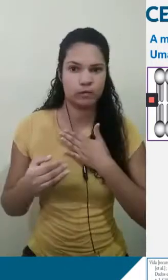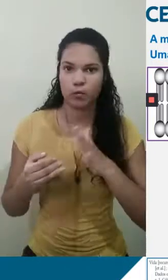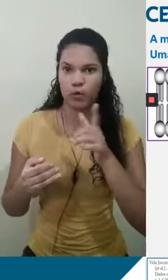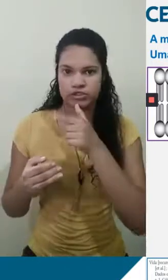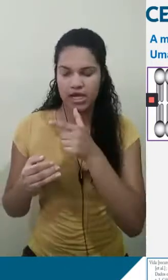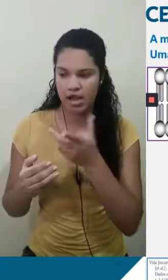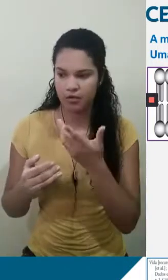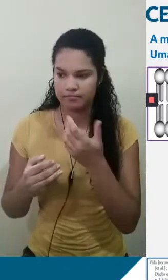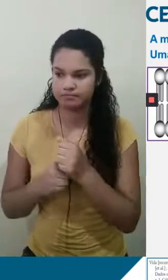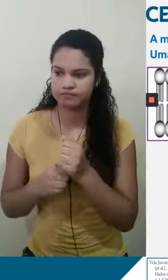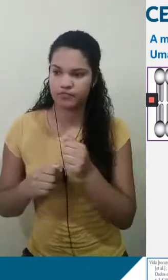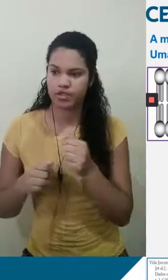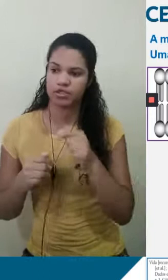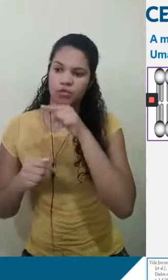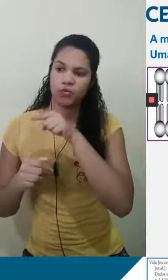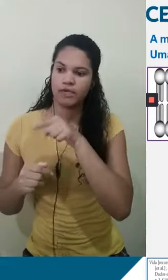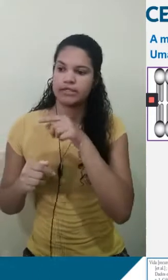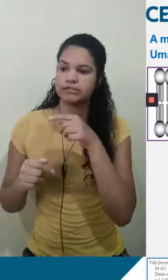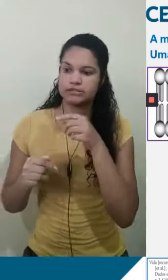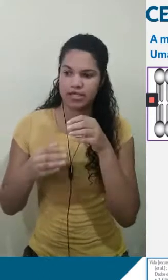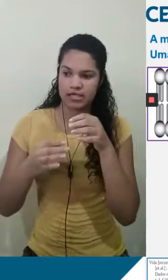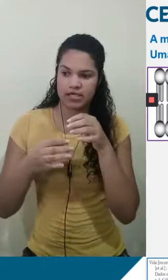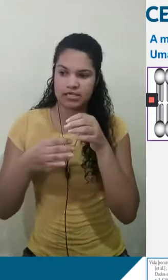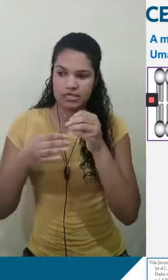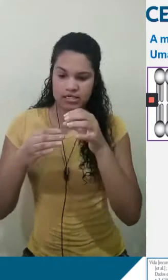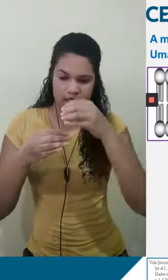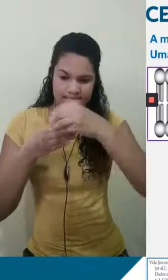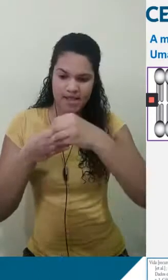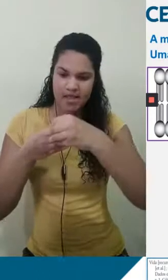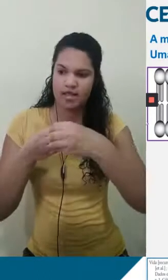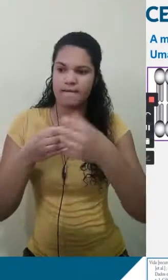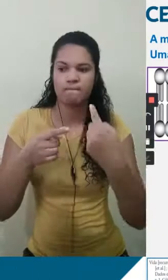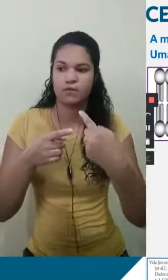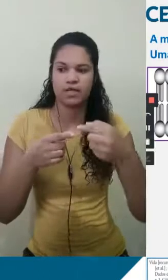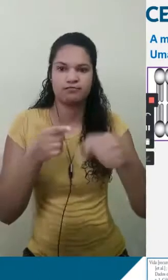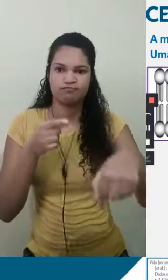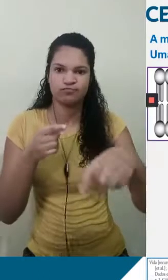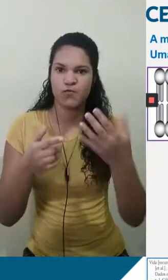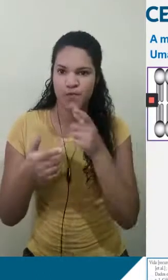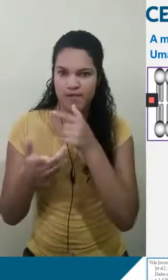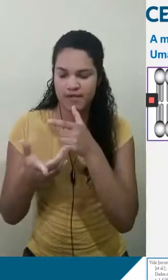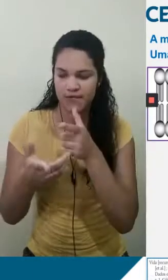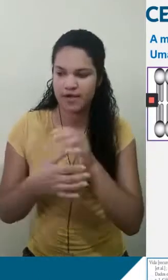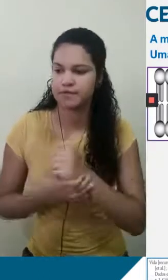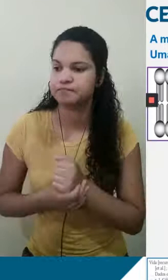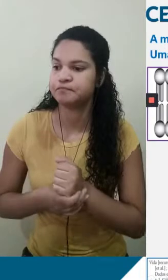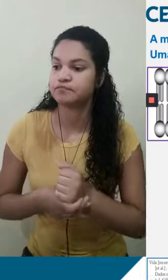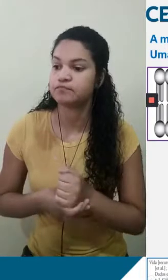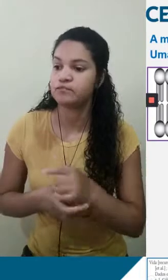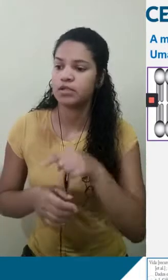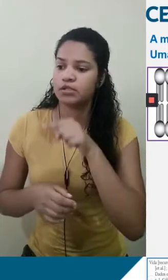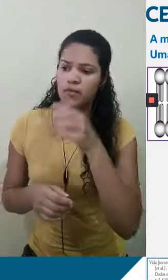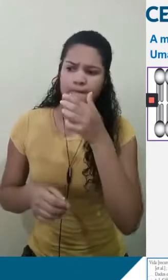essa camada de fosfolipídios, essa bicamada. Bicamada porque esta aqui é uma camada e esta aqui é uma